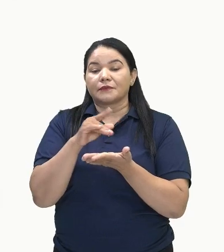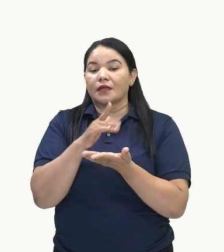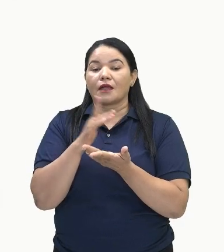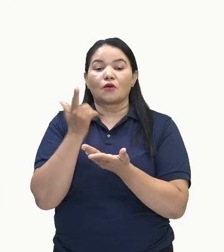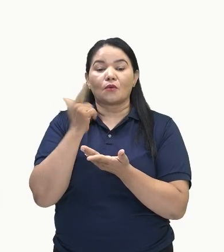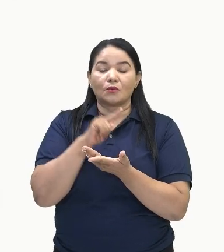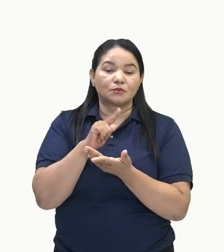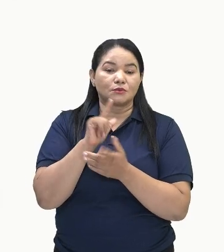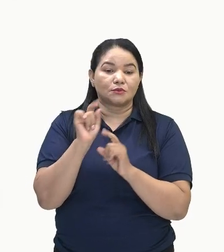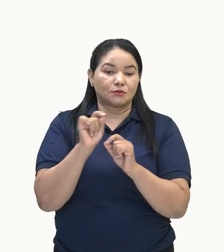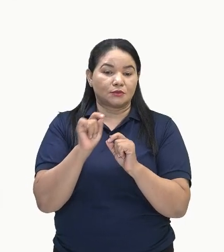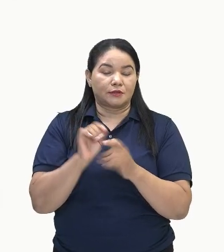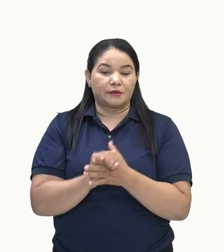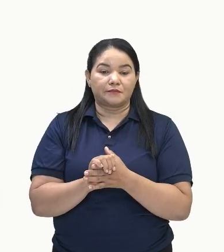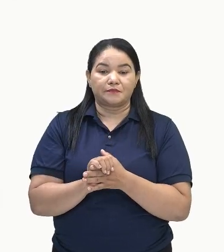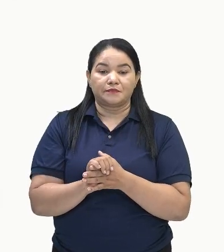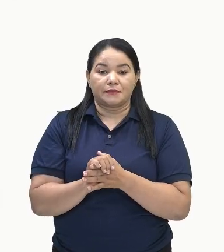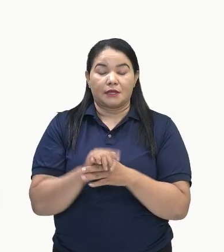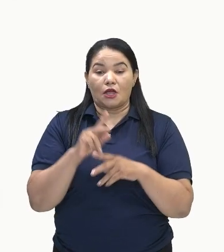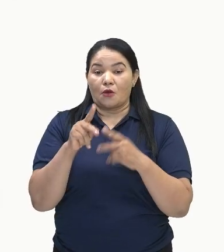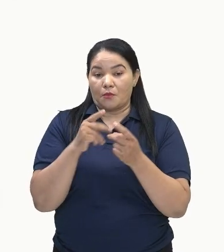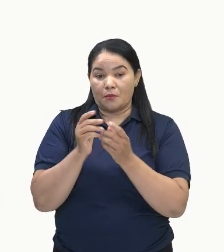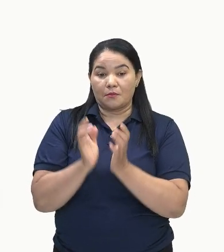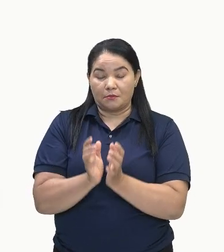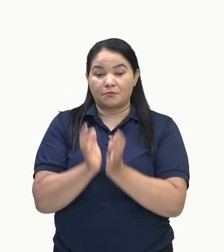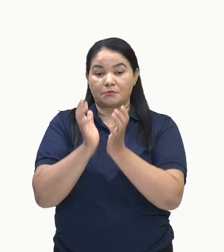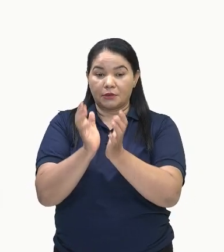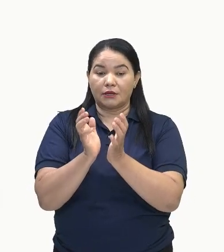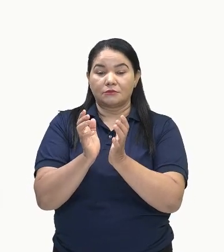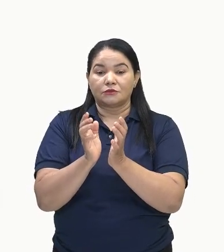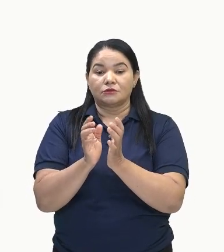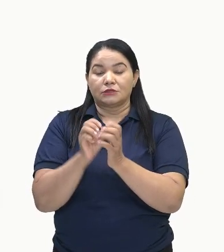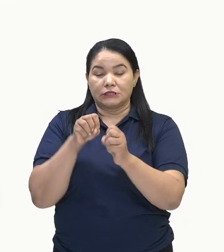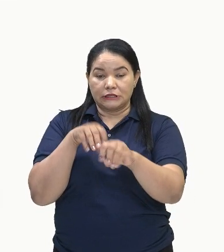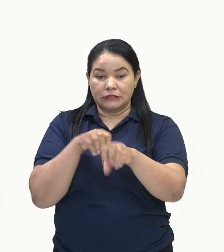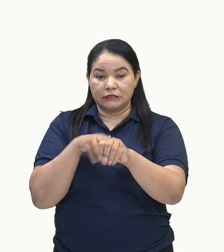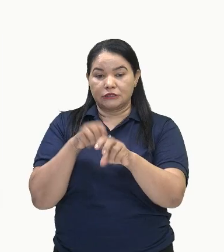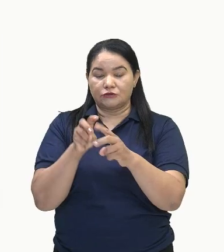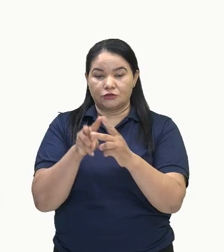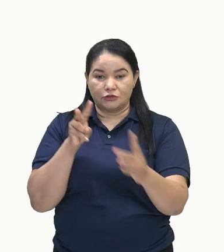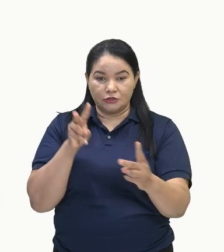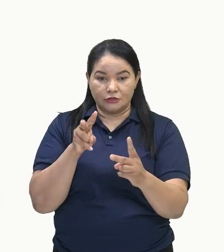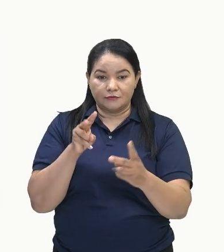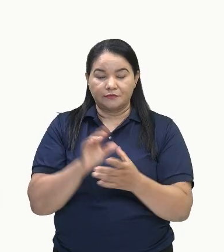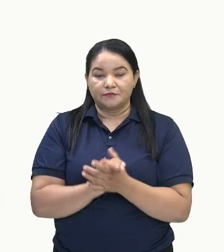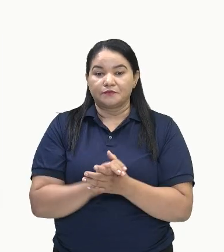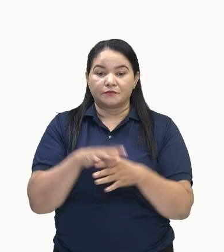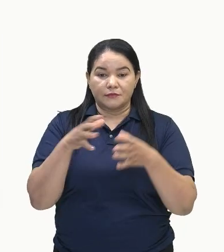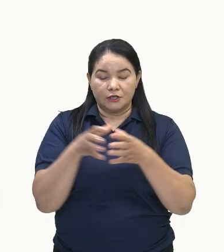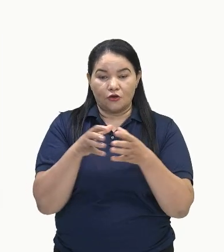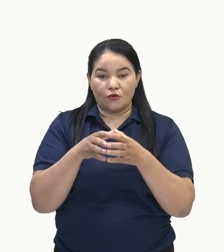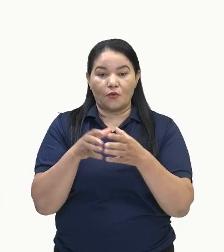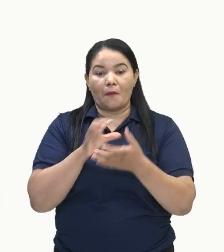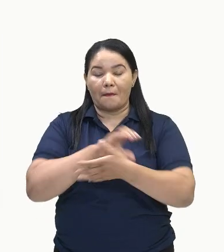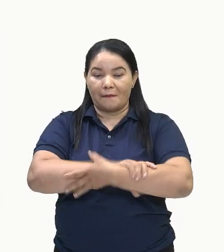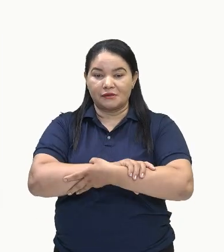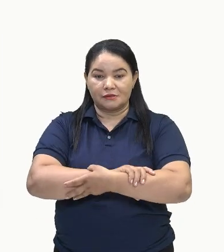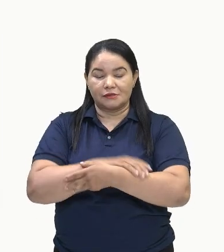conquistou o prestigiado Prêmio YouTube Educação Digital na categoria Parceiro da Educação